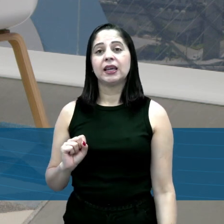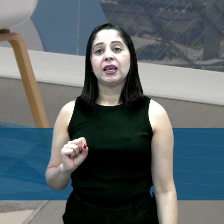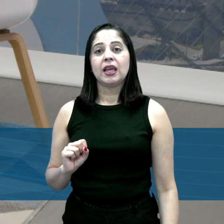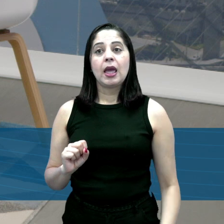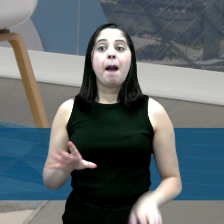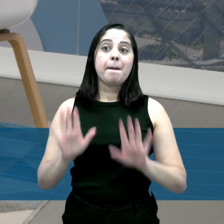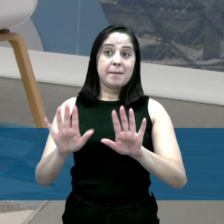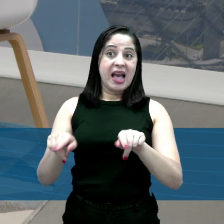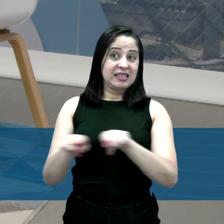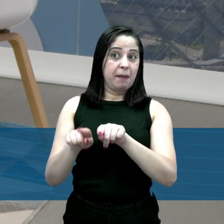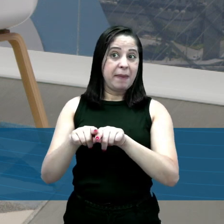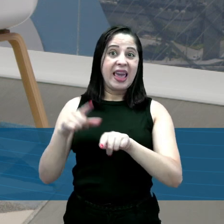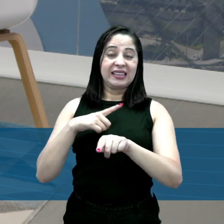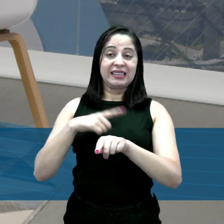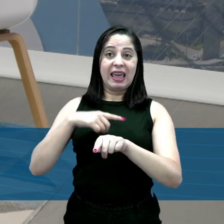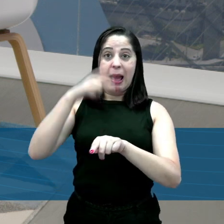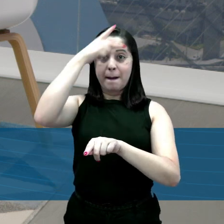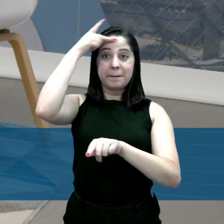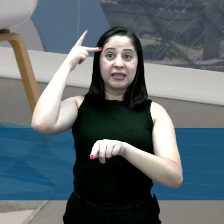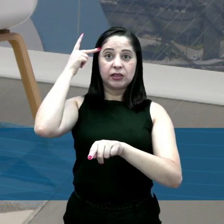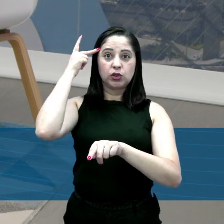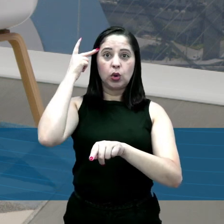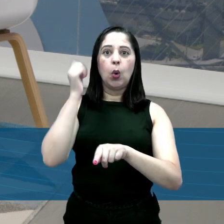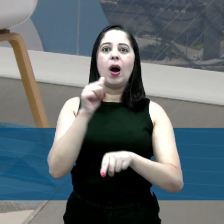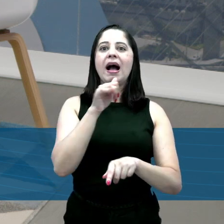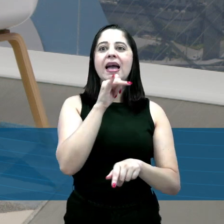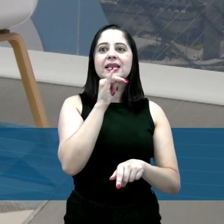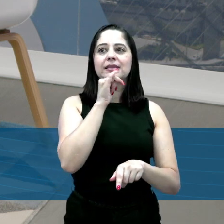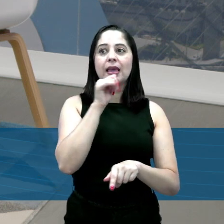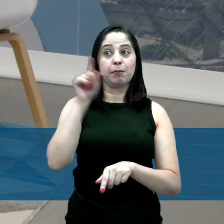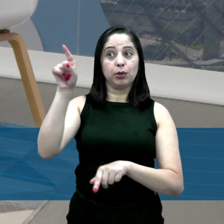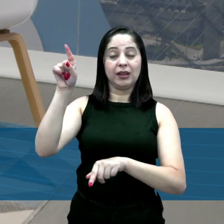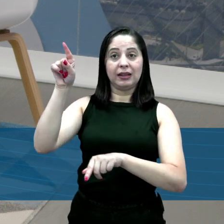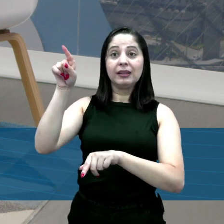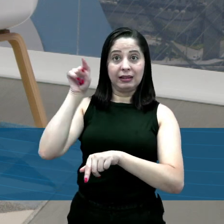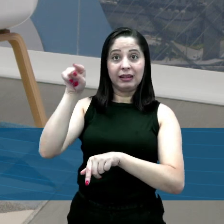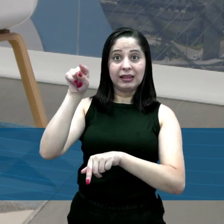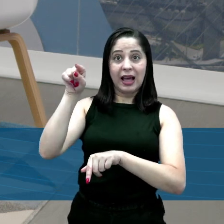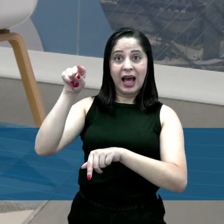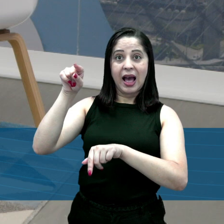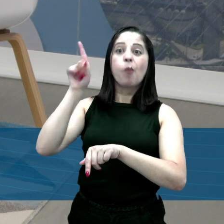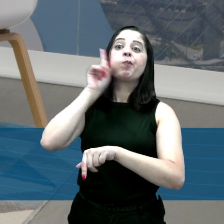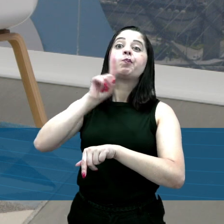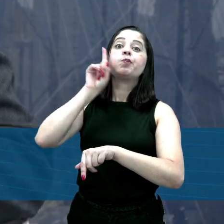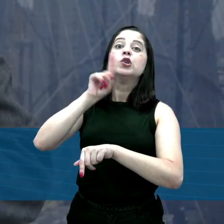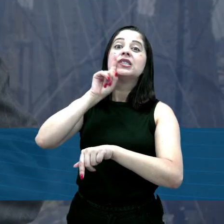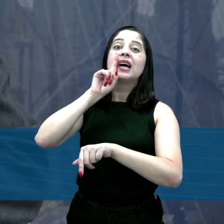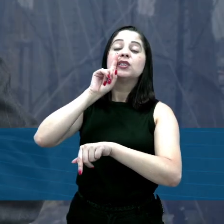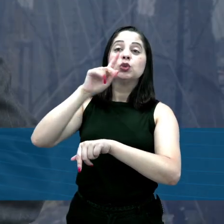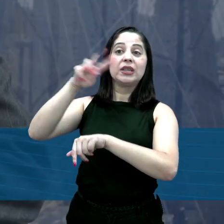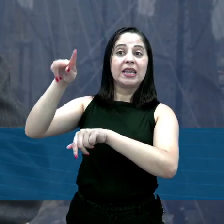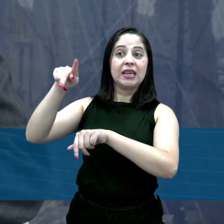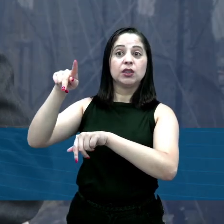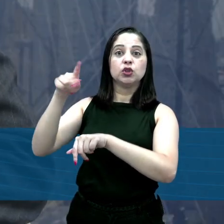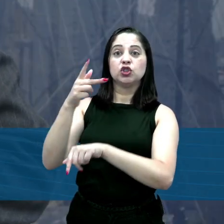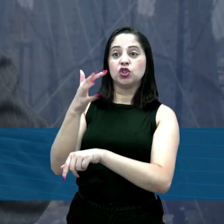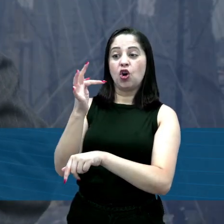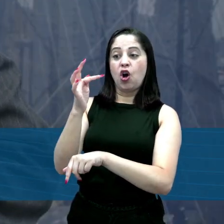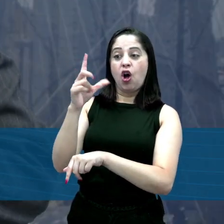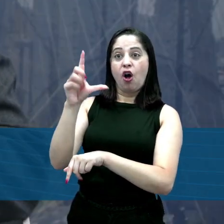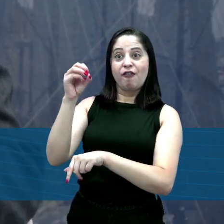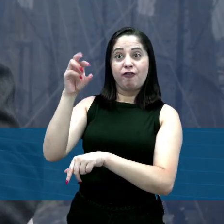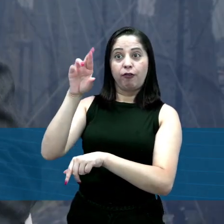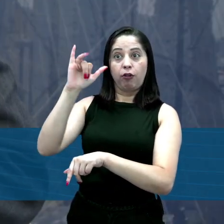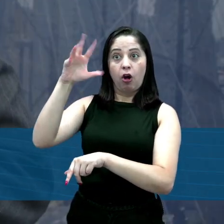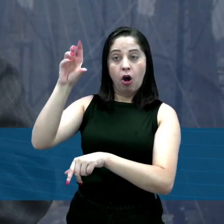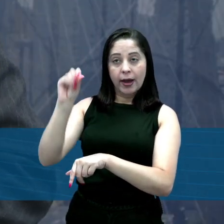o refugiado financeiro. Você pega um estado como a Flórida, o que tem de brasileiro lá, porque não consegue ficar no Brasil, porque aqui tem muita dívida